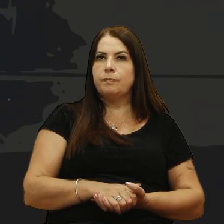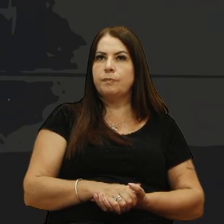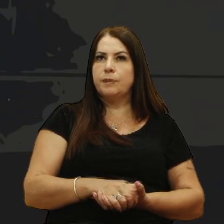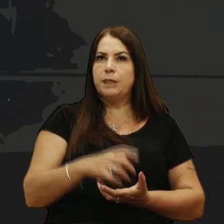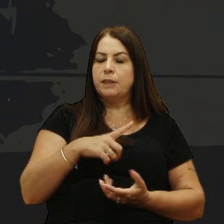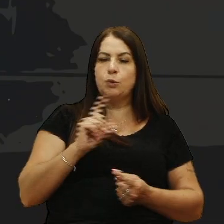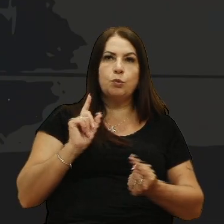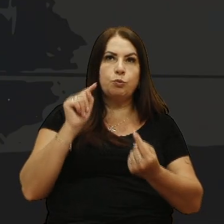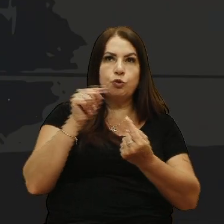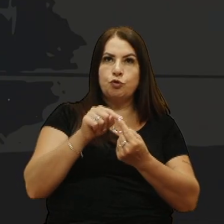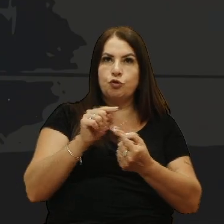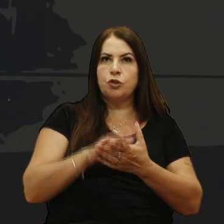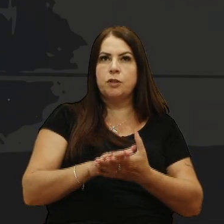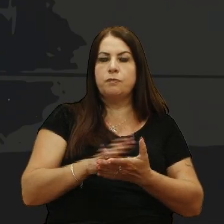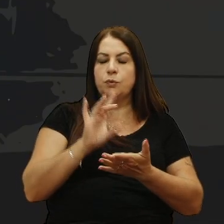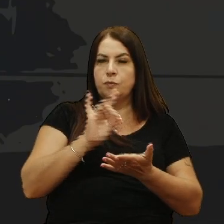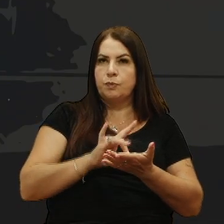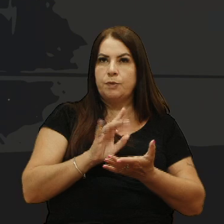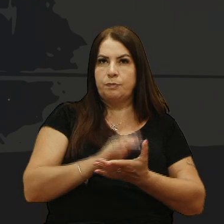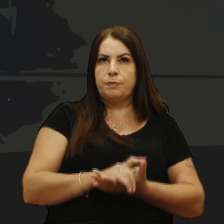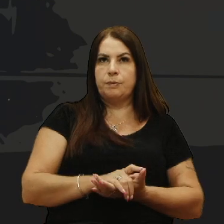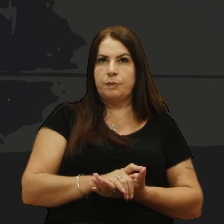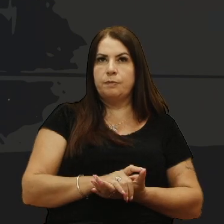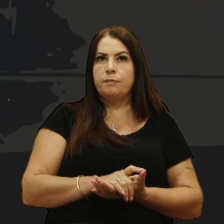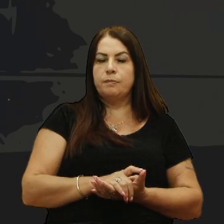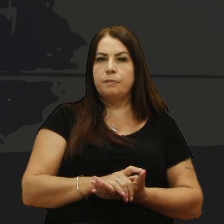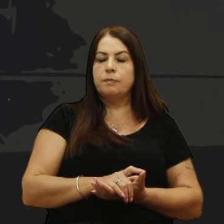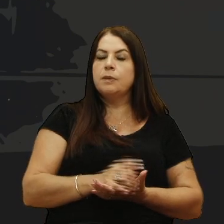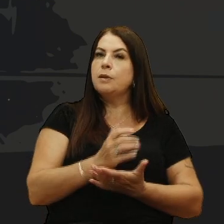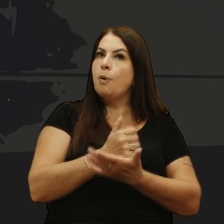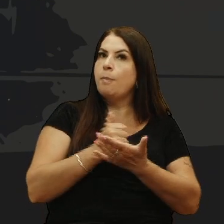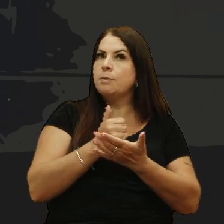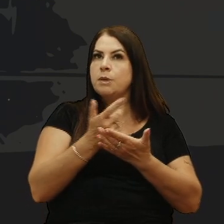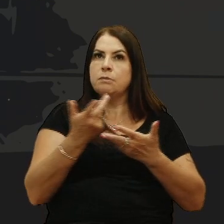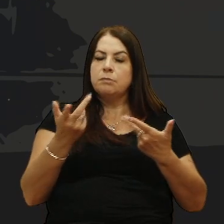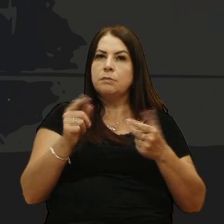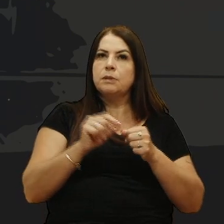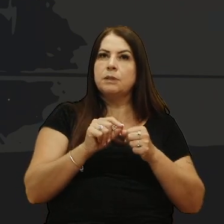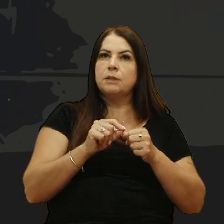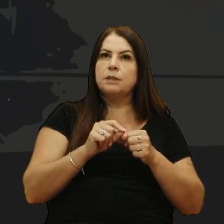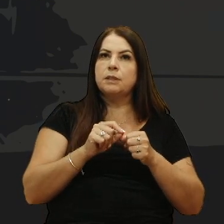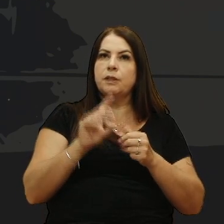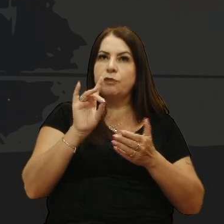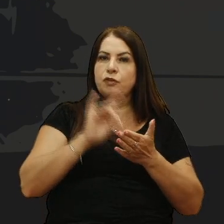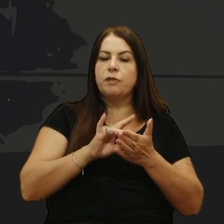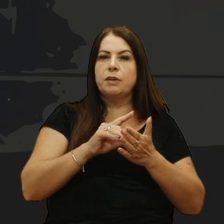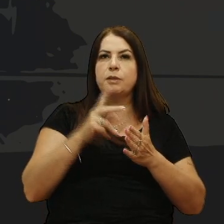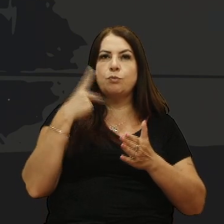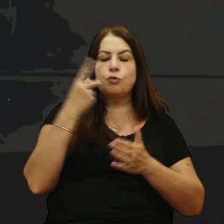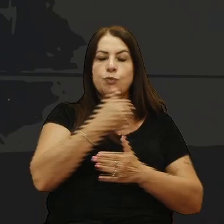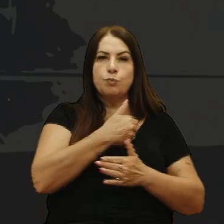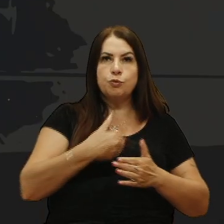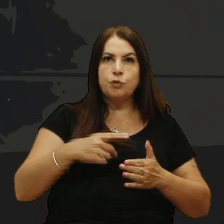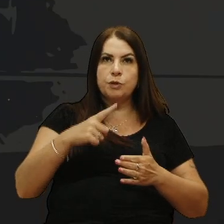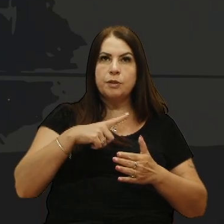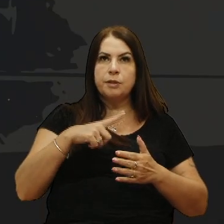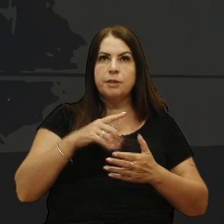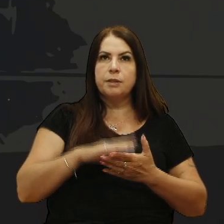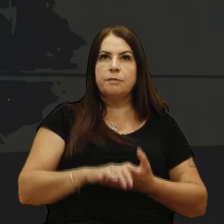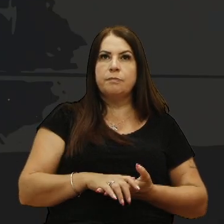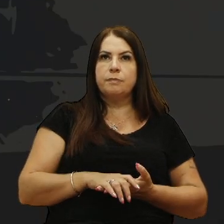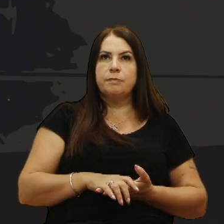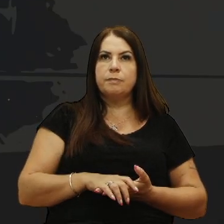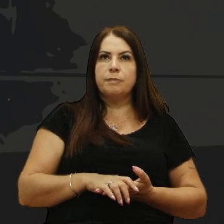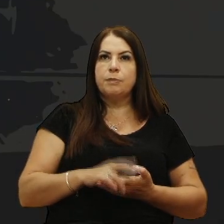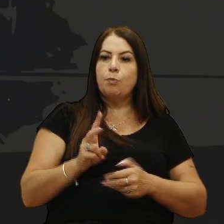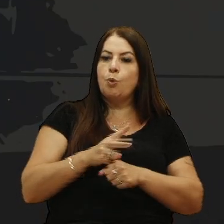os objetivos concretos, que são, né, basicamente, efetivar as políticas públicas que nós temos e